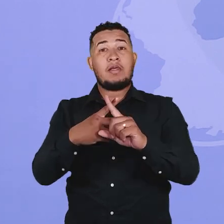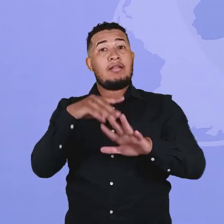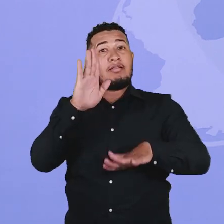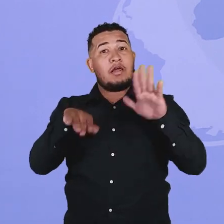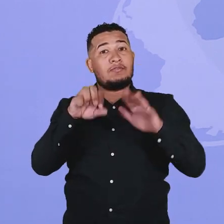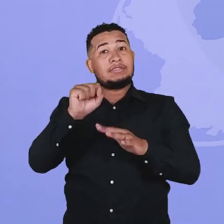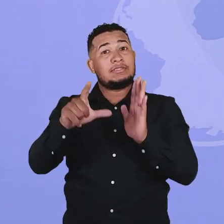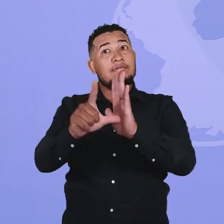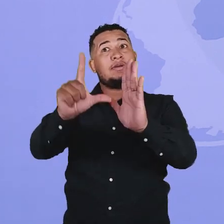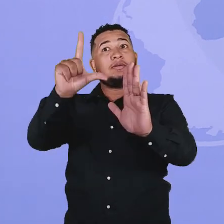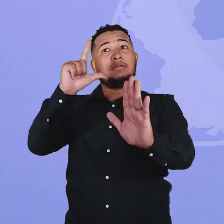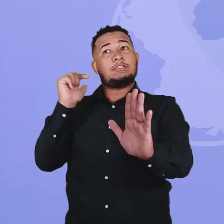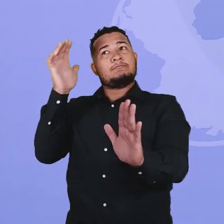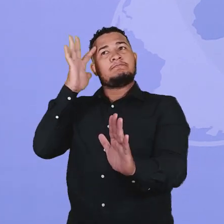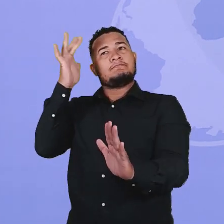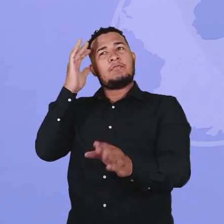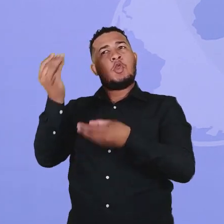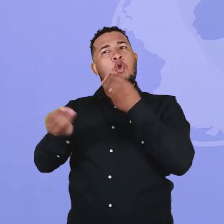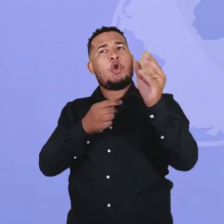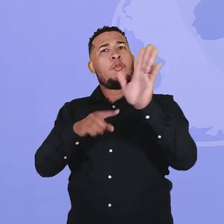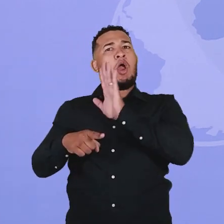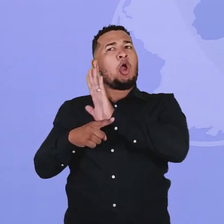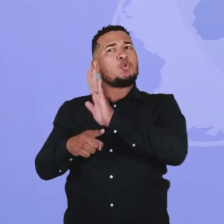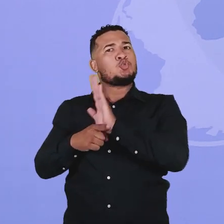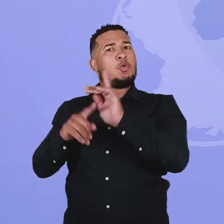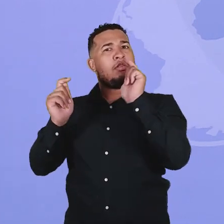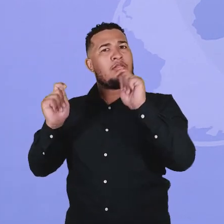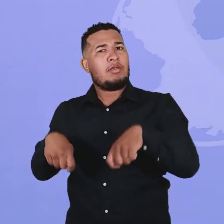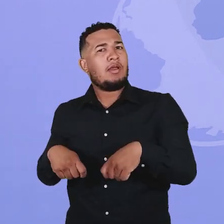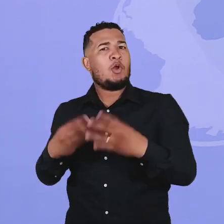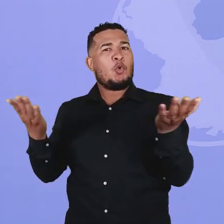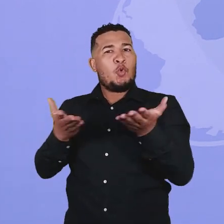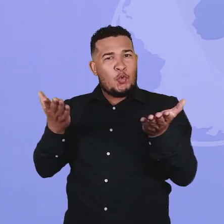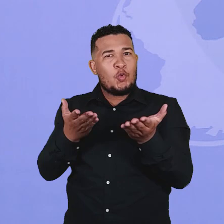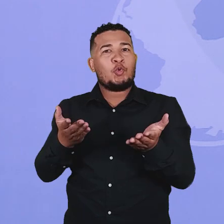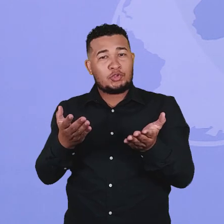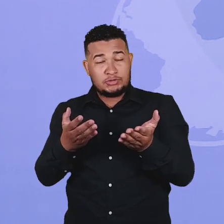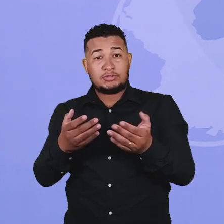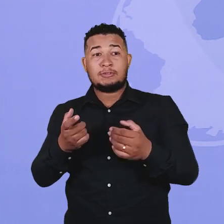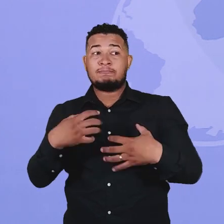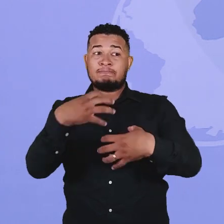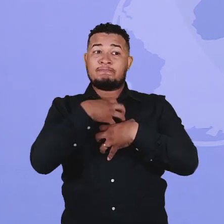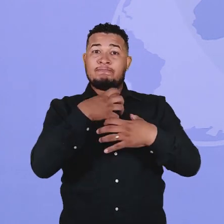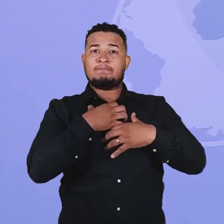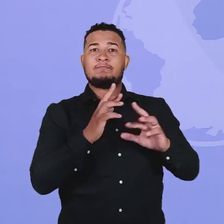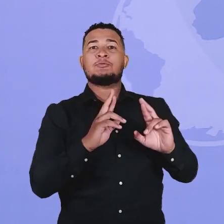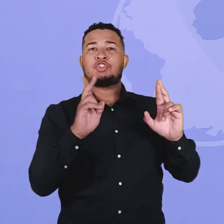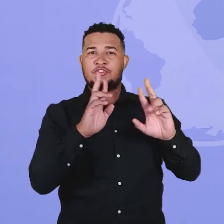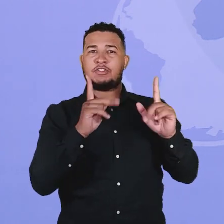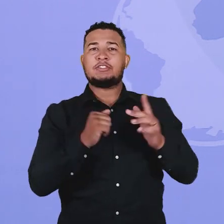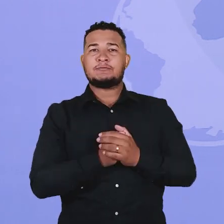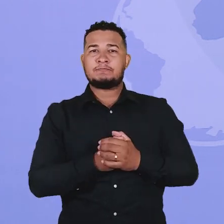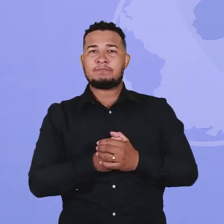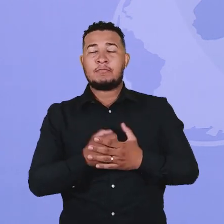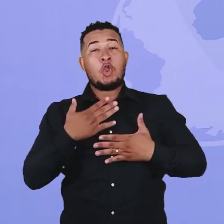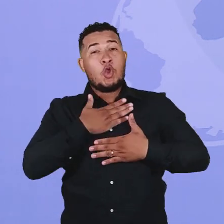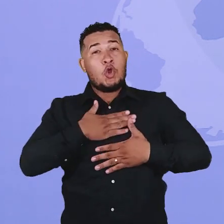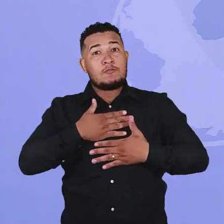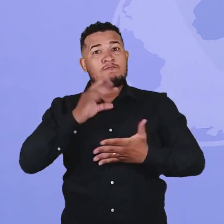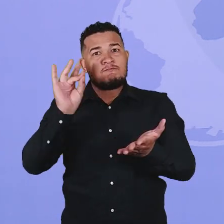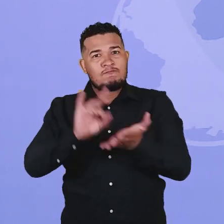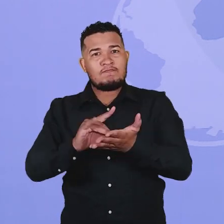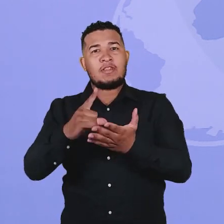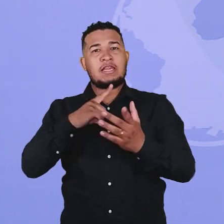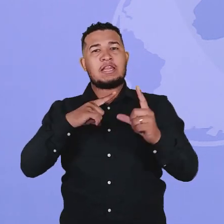nós tivéssemos pensado antes como que isso poderia nos ajudar nesse momento, a nossa atitude seria diferente. Eu gosto